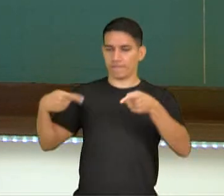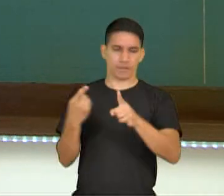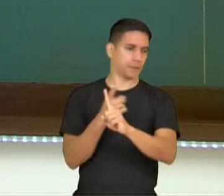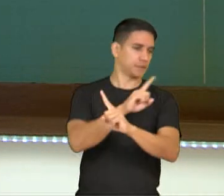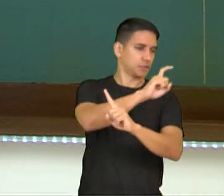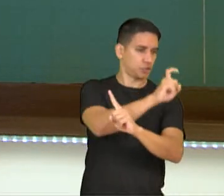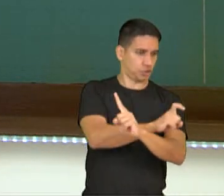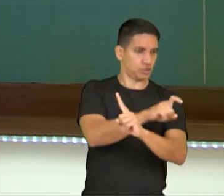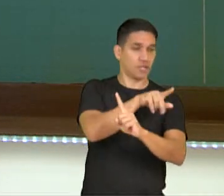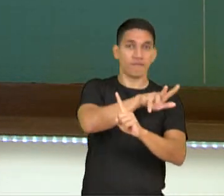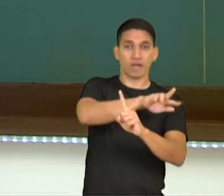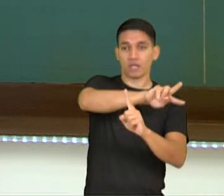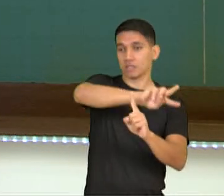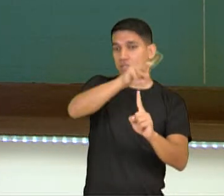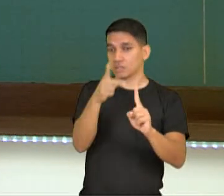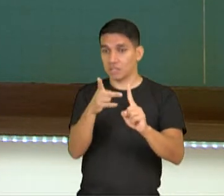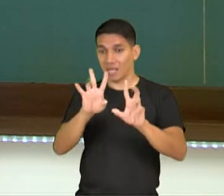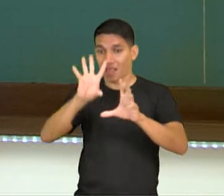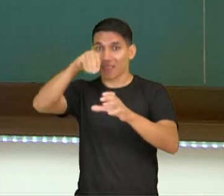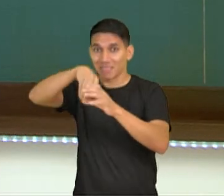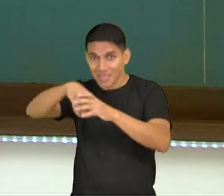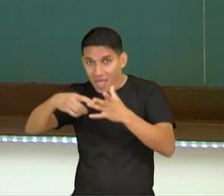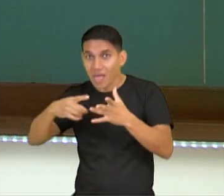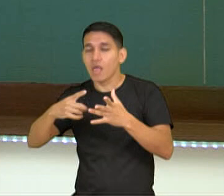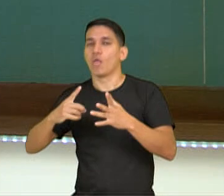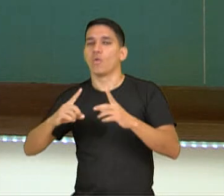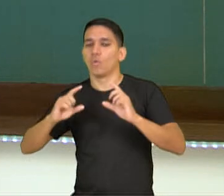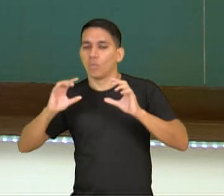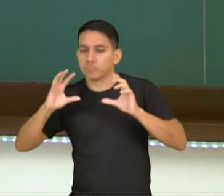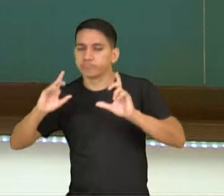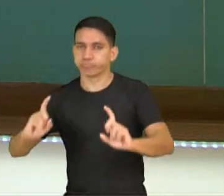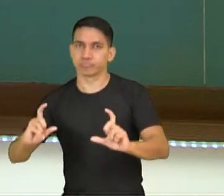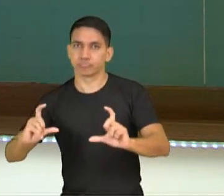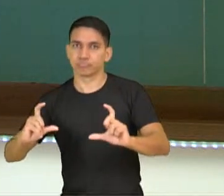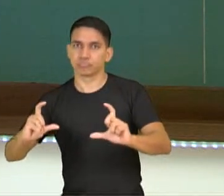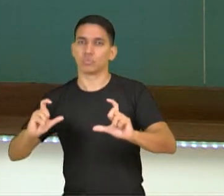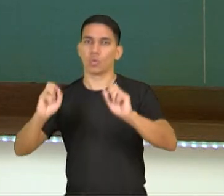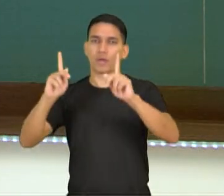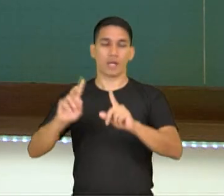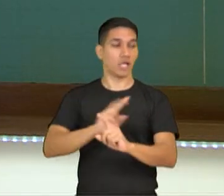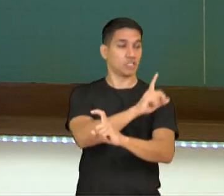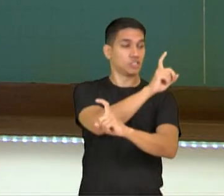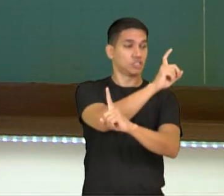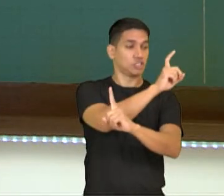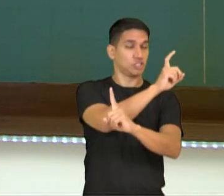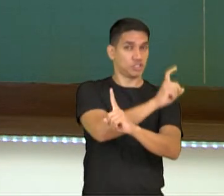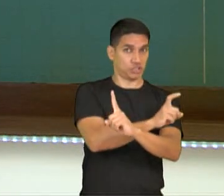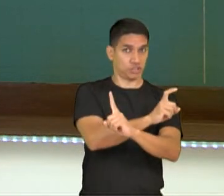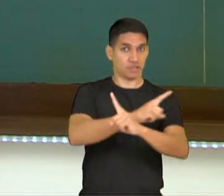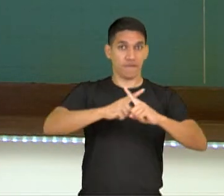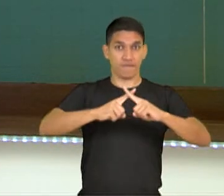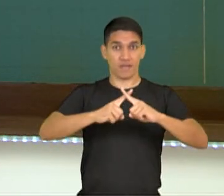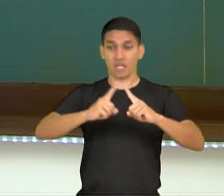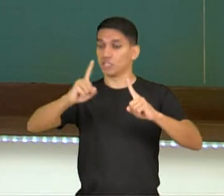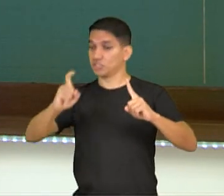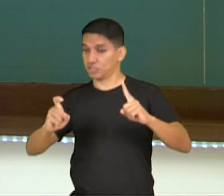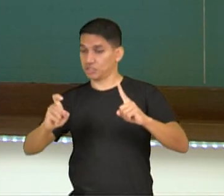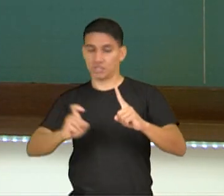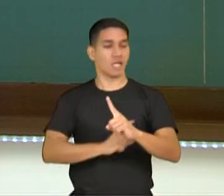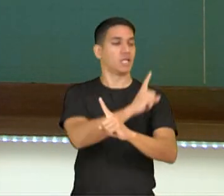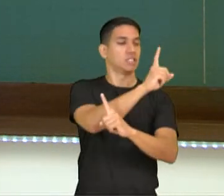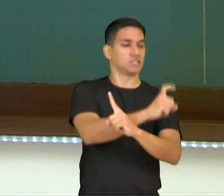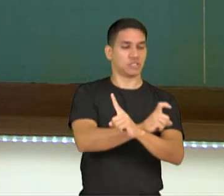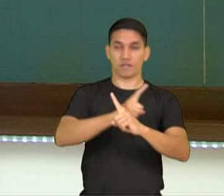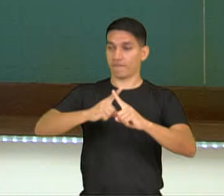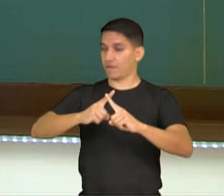vai multiplicar todos os elementos que estão dentro do parênteses. Então, vai ficar x vezes x e x vezes